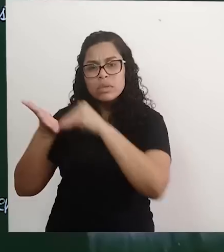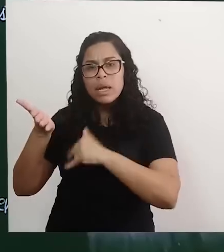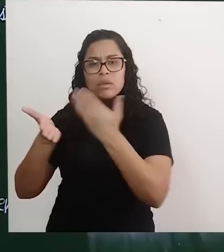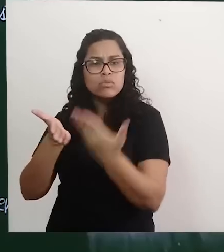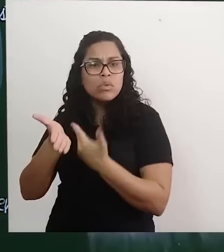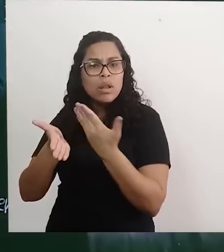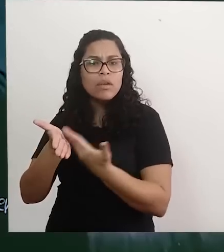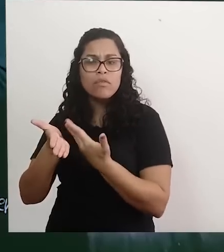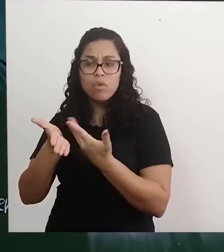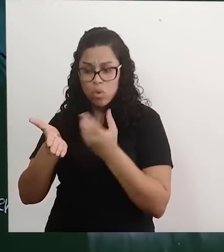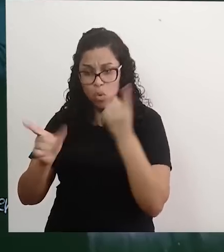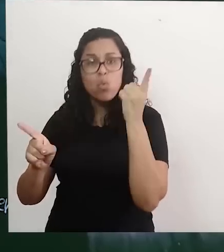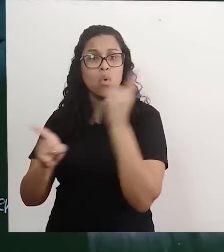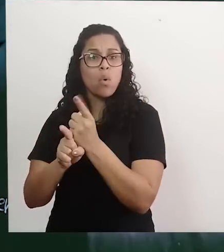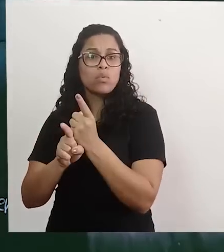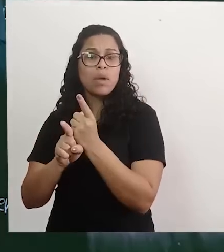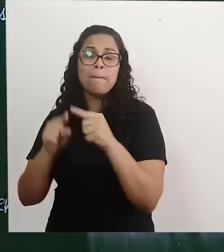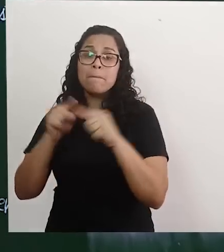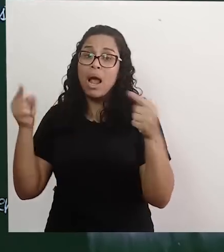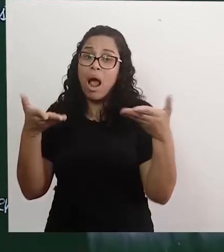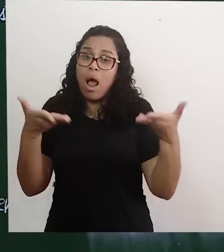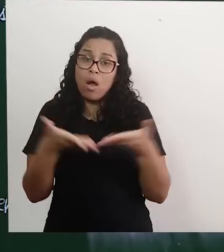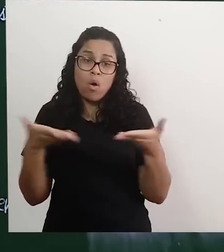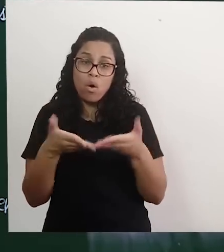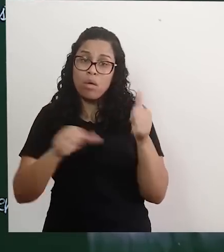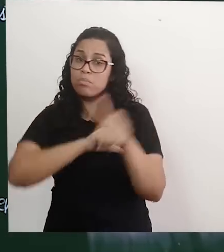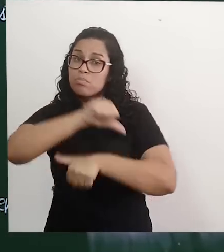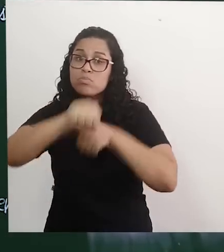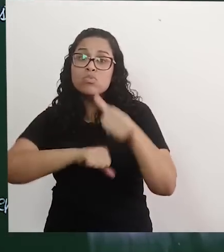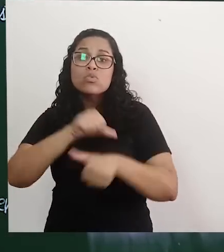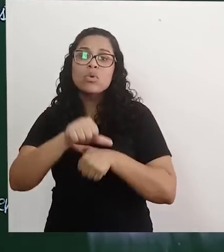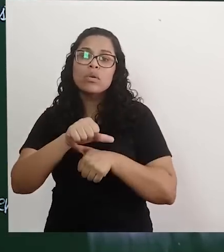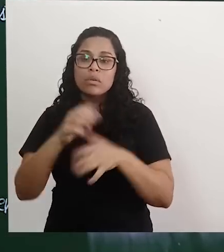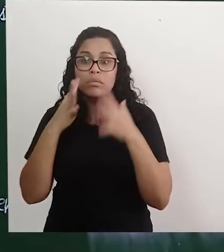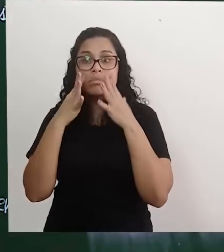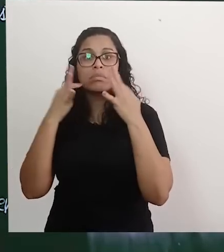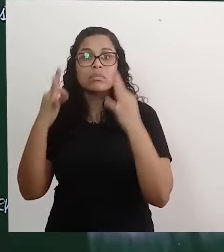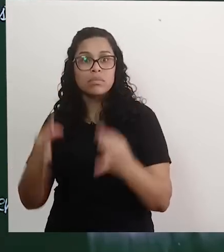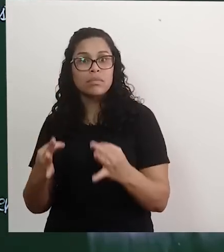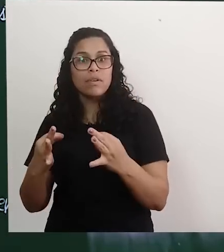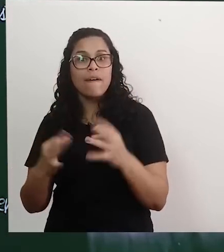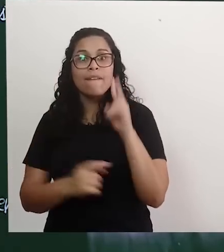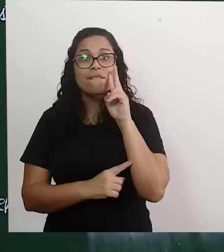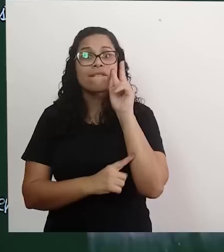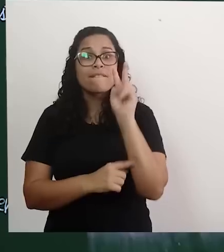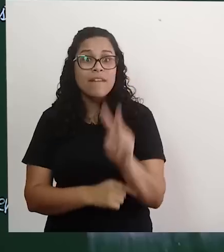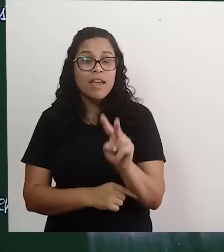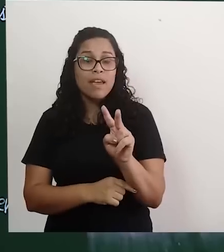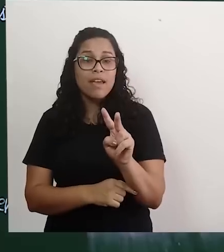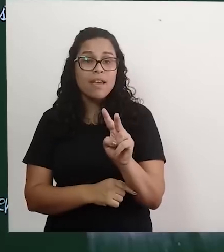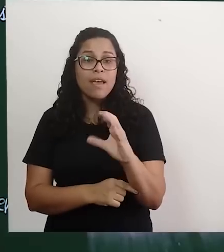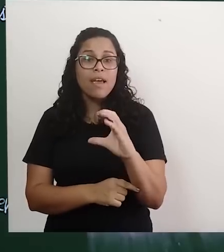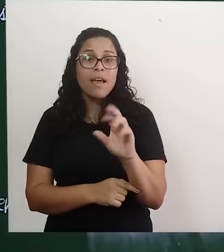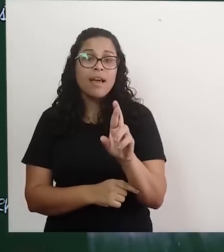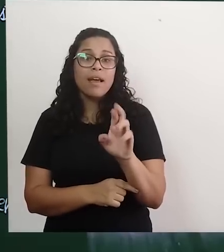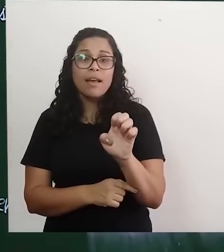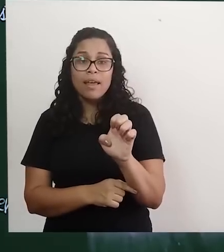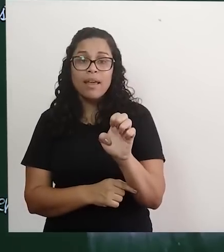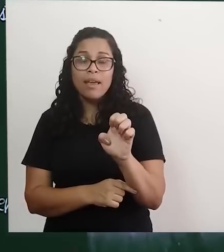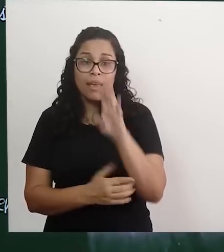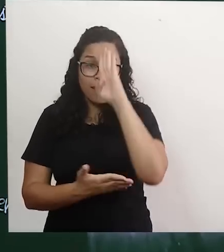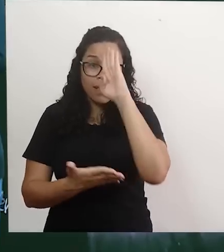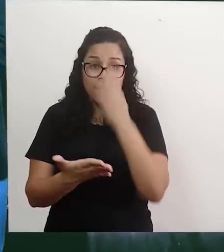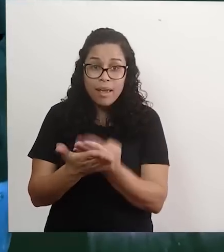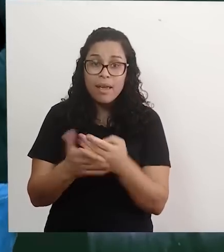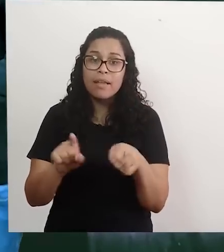com acento, o acento circunflexo, que não existe mais, que caiu. Fique atento nesses verbos ver, crer e ler, ok? Esse acento não